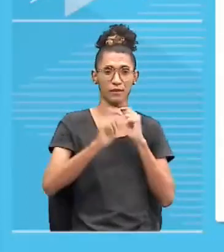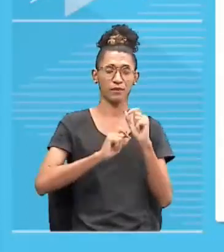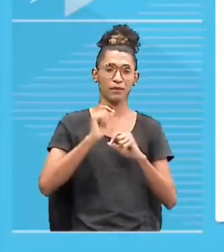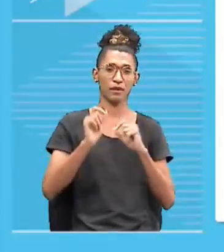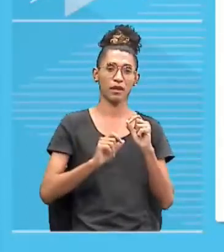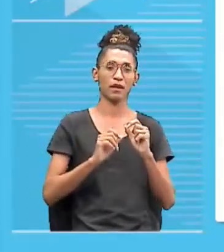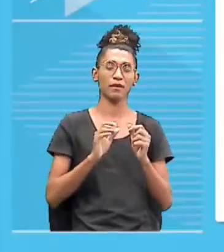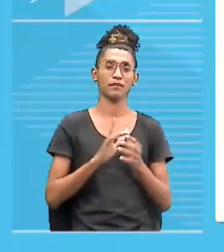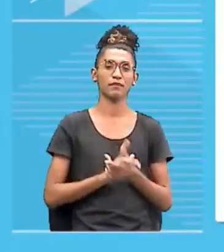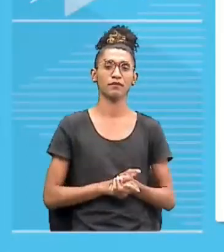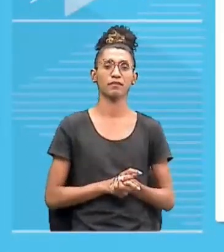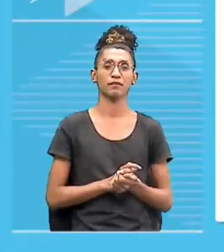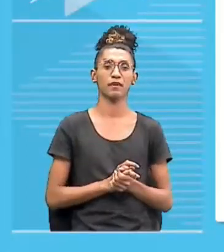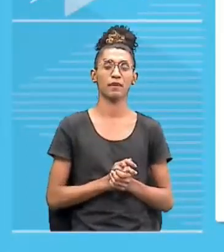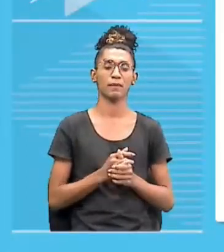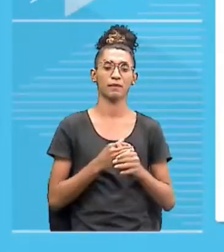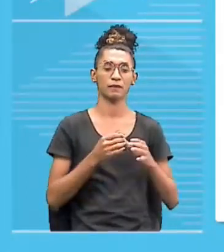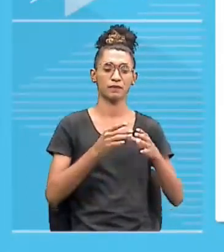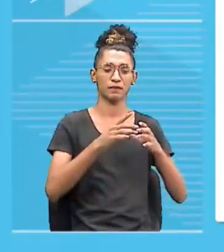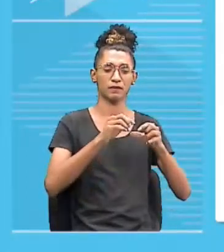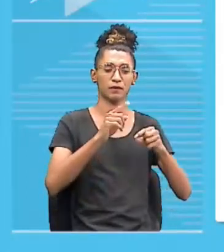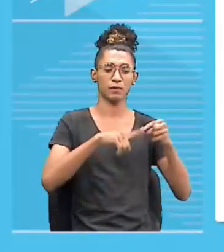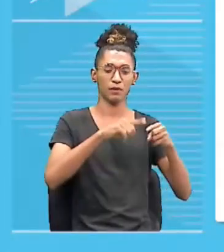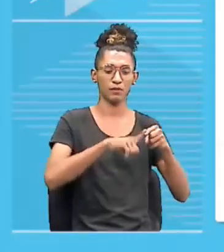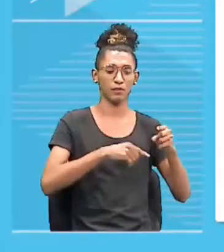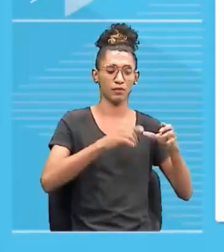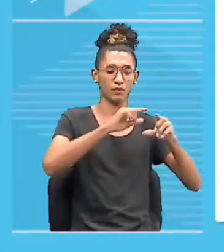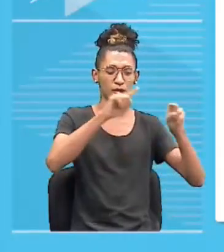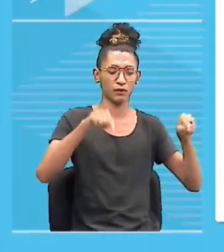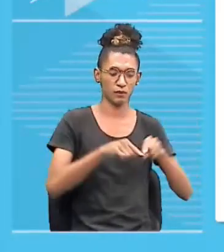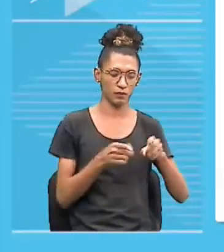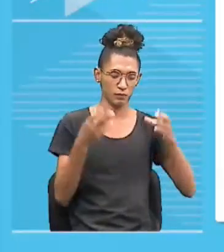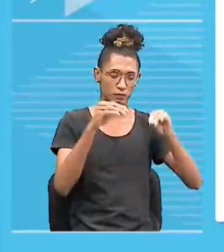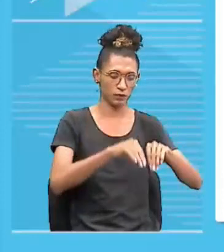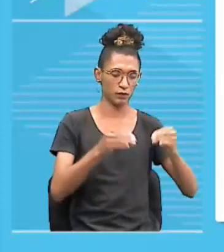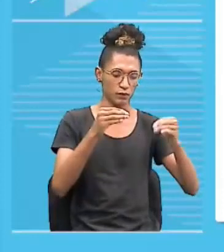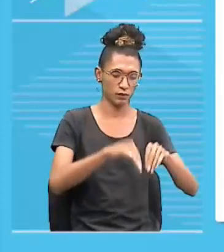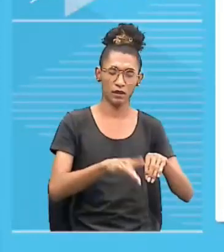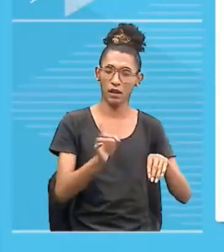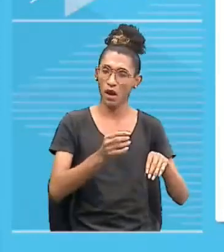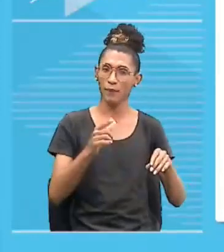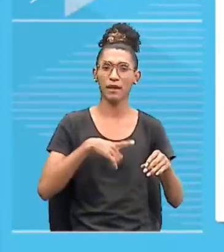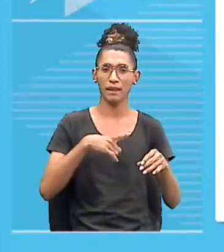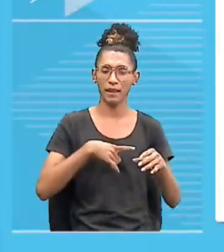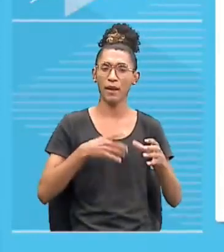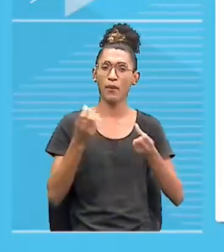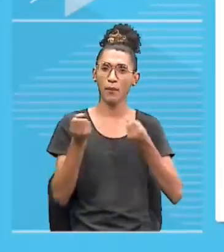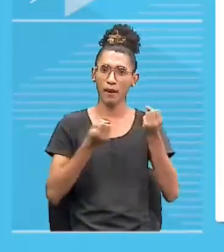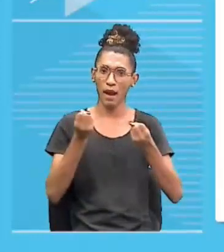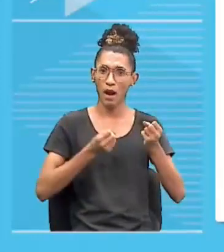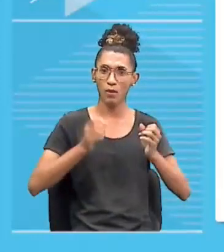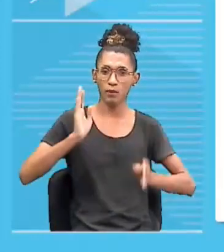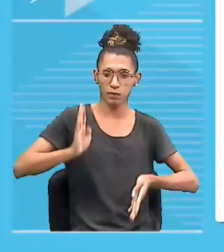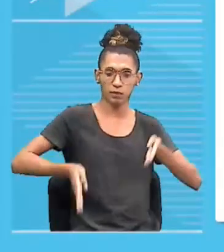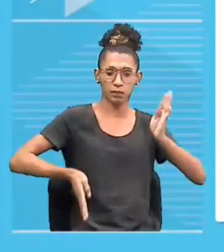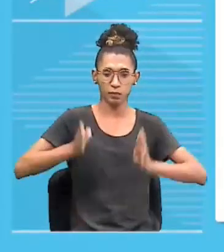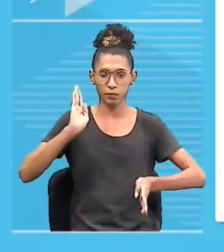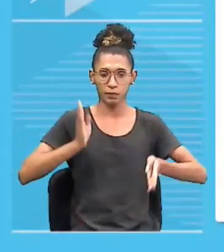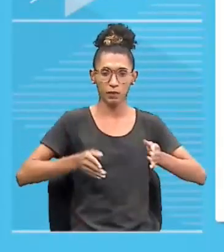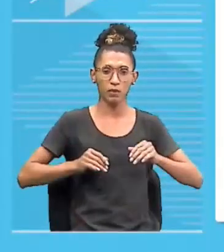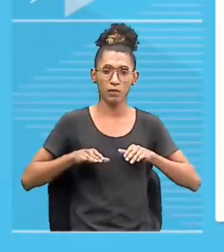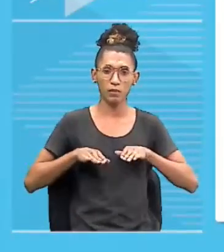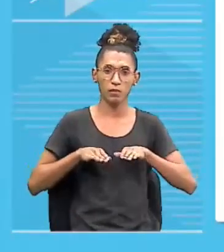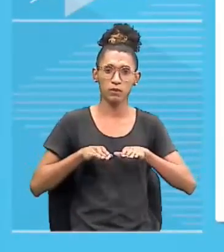e transportar os seus produtos. Eles utilizam mecanismos, carros robóticos, que na área da computação